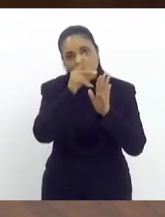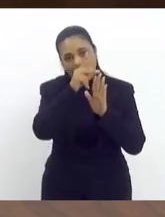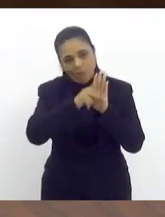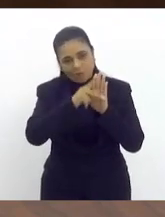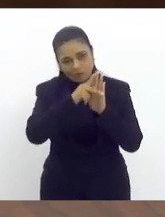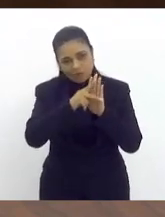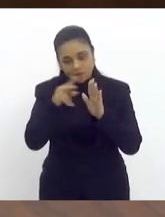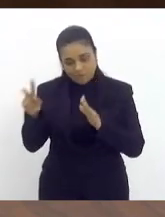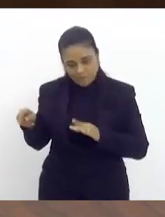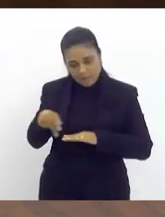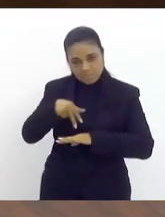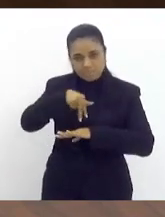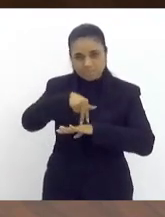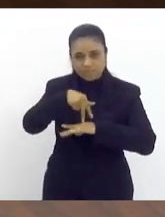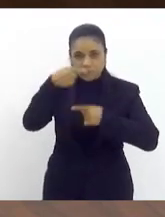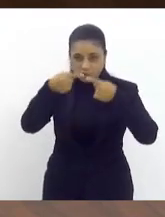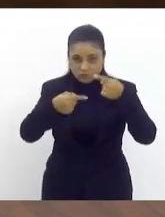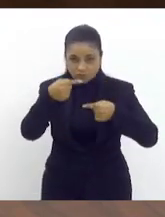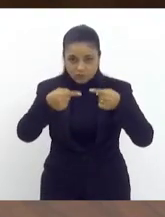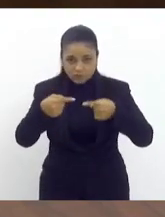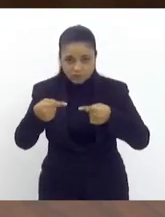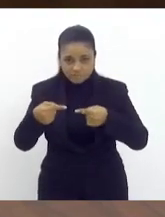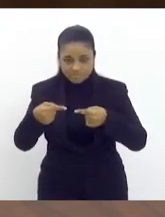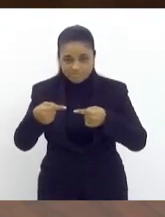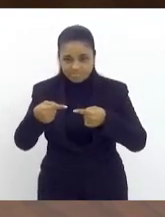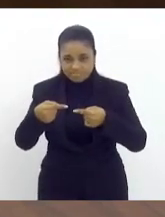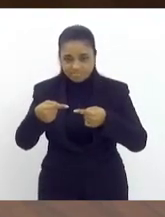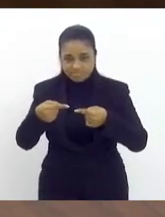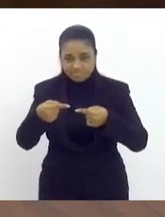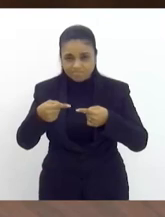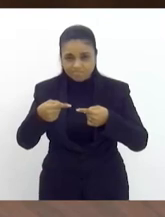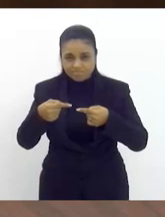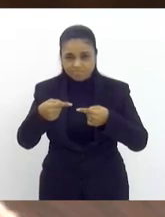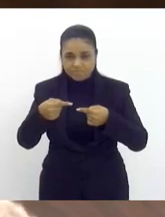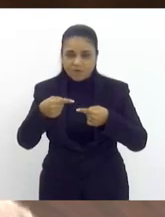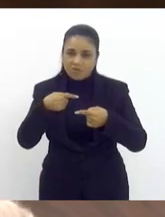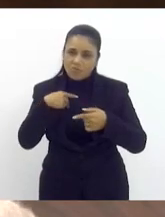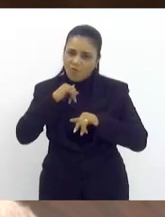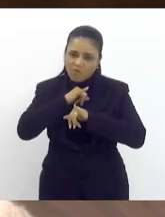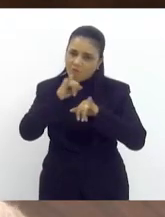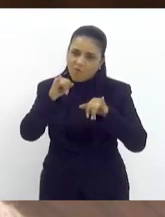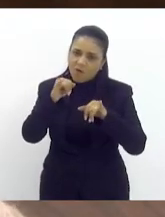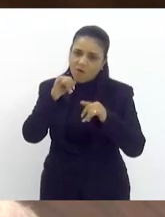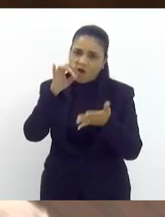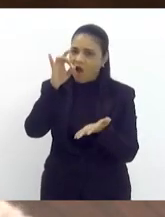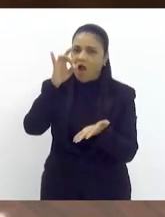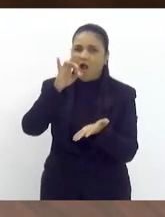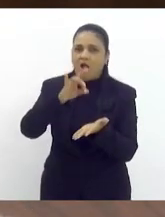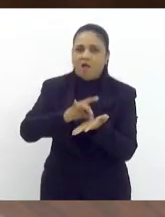aqui discutir não fizessem afirmações levianas.